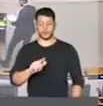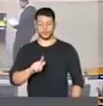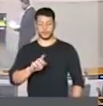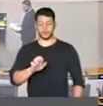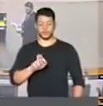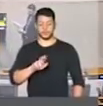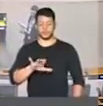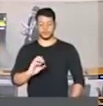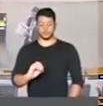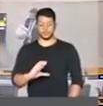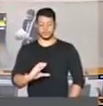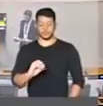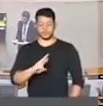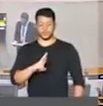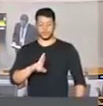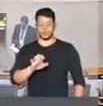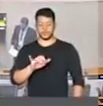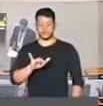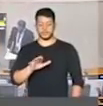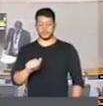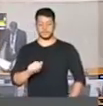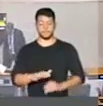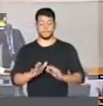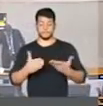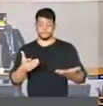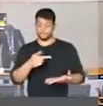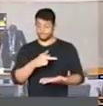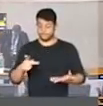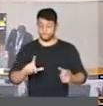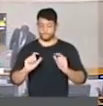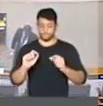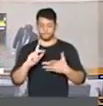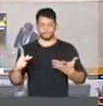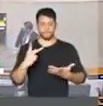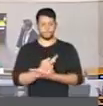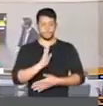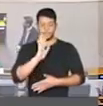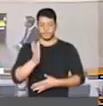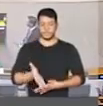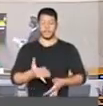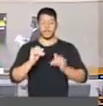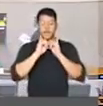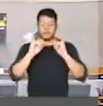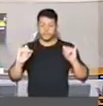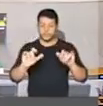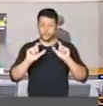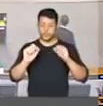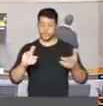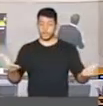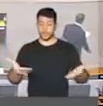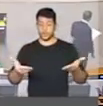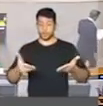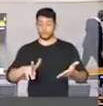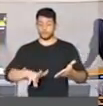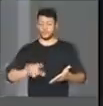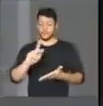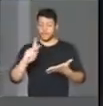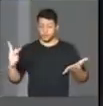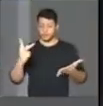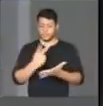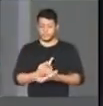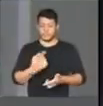Está uma boataria enorme nas redes sociais que hoje vai estourar uma bomba no colo do governo Bolsonaro, da